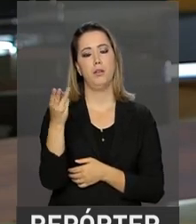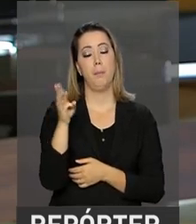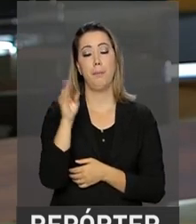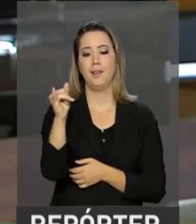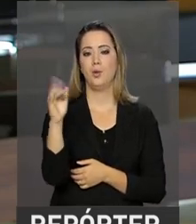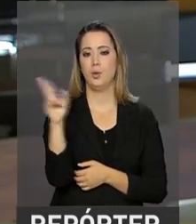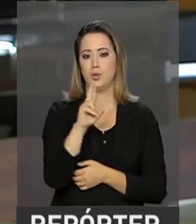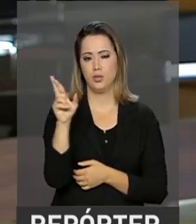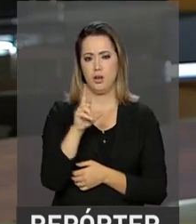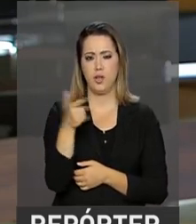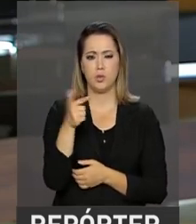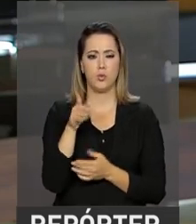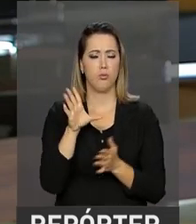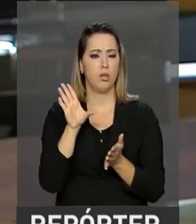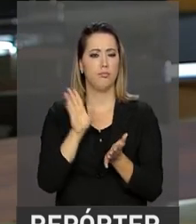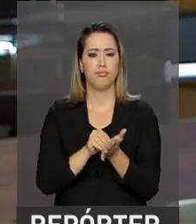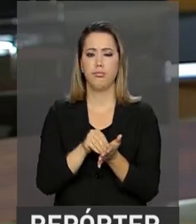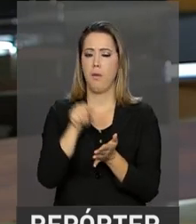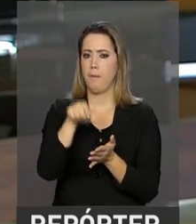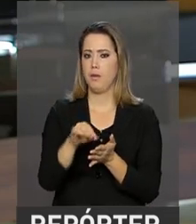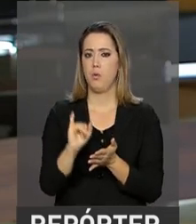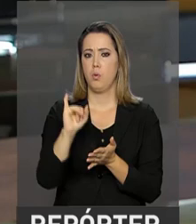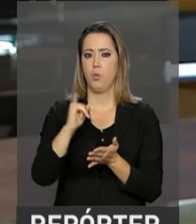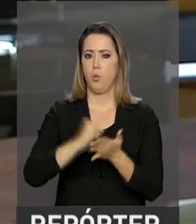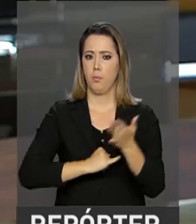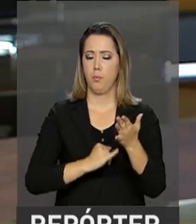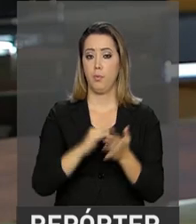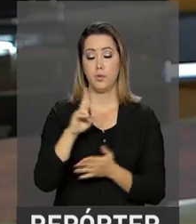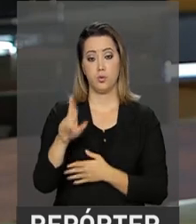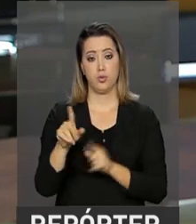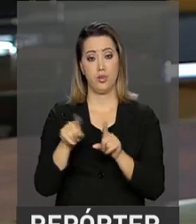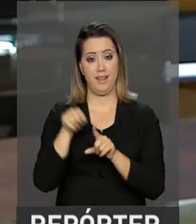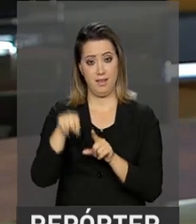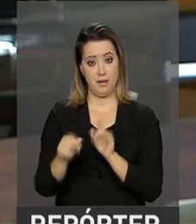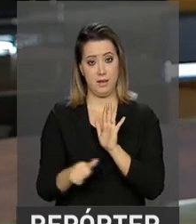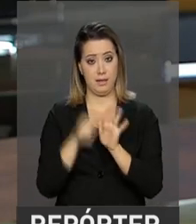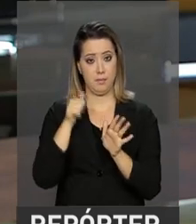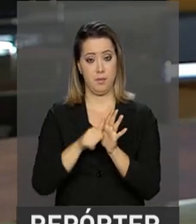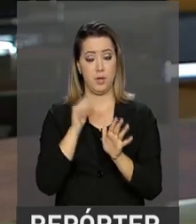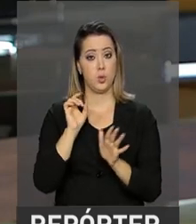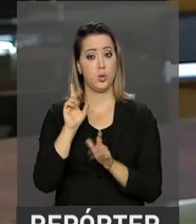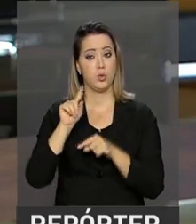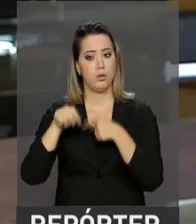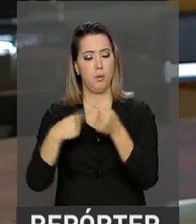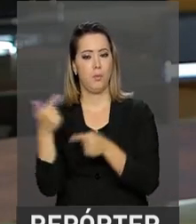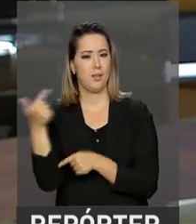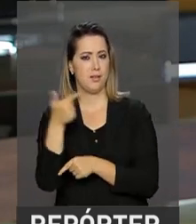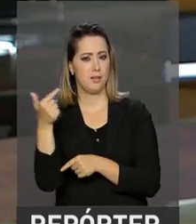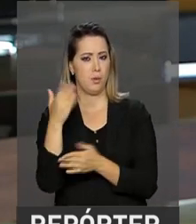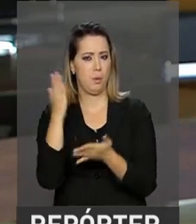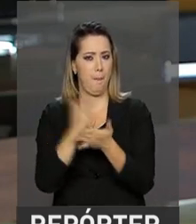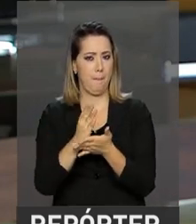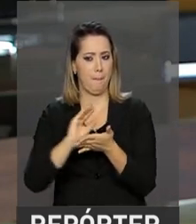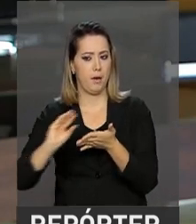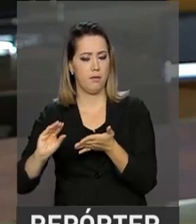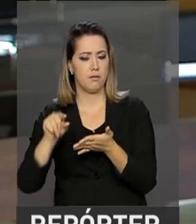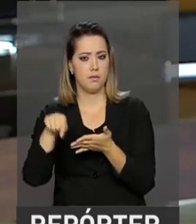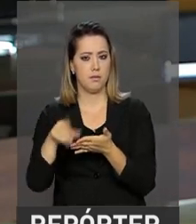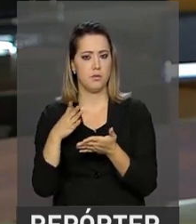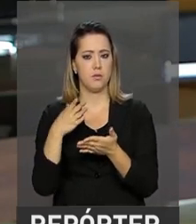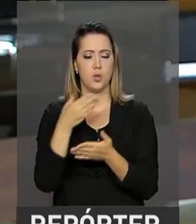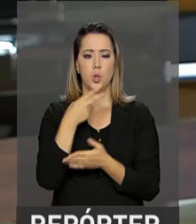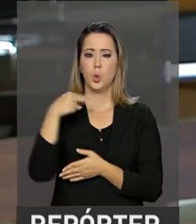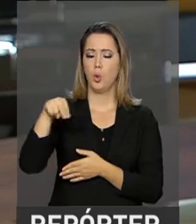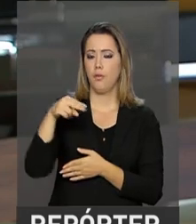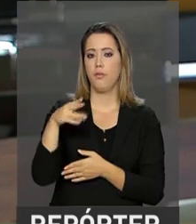e não haverá desconto do Imposto de Renda nesta primeira parcela o desconto virá apenas no pagamento da segunda parcela que está previsto para sair